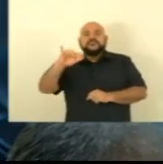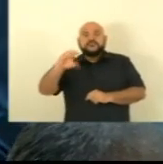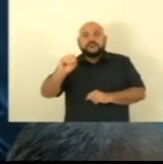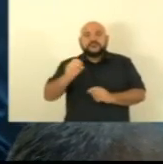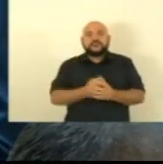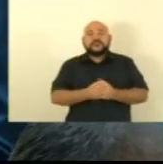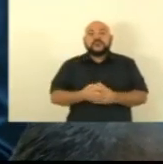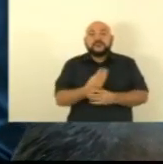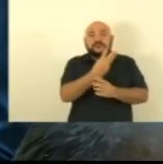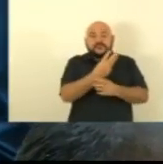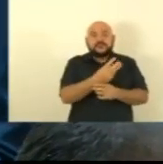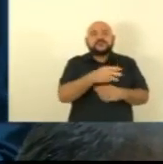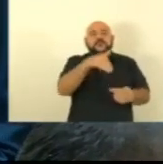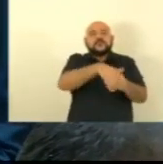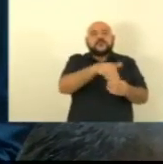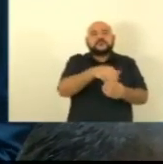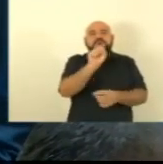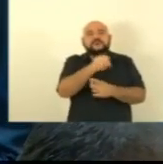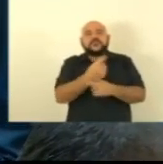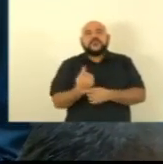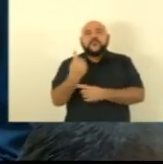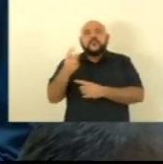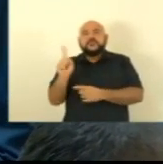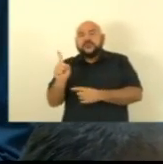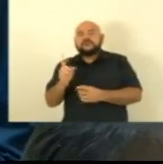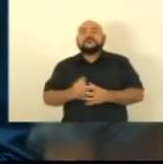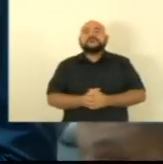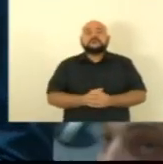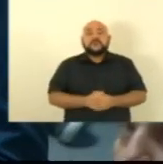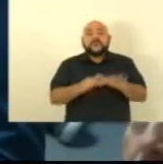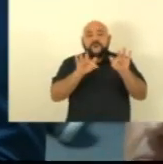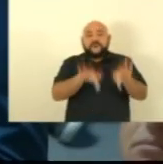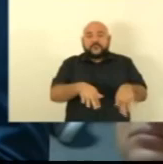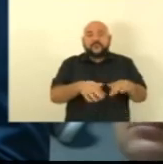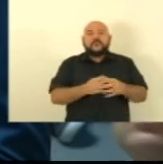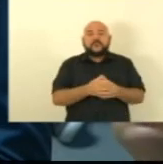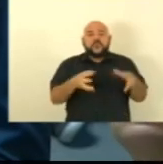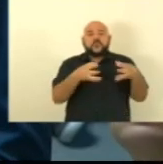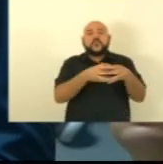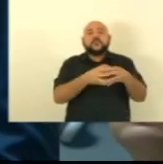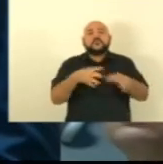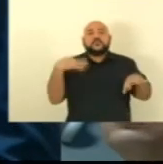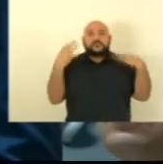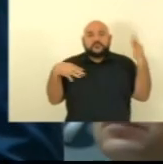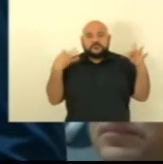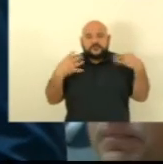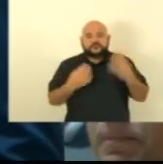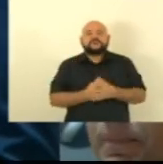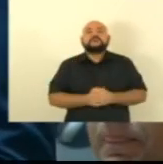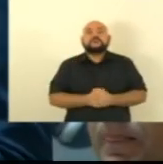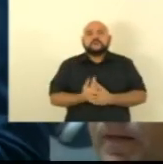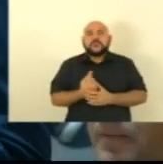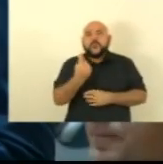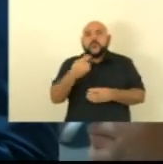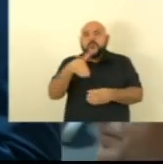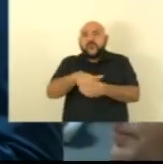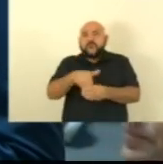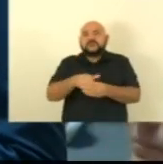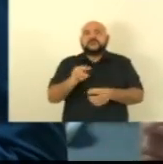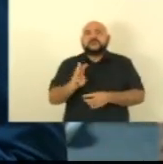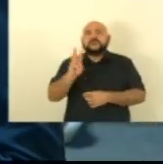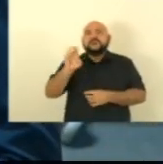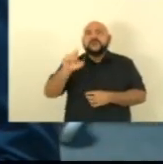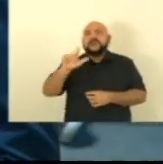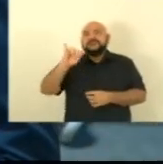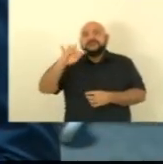votos sim, nem ou não, na Comissão de Cultura. Por fim, Comissão de Turismo. Coronel Wellington, presidente, como vota, deputado Coronel Wellington com o relator,